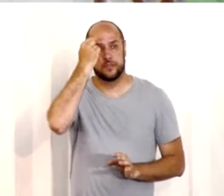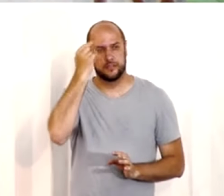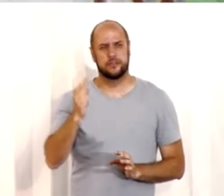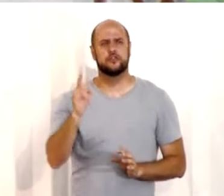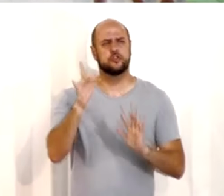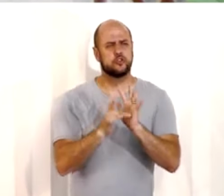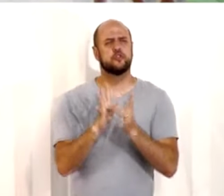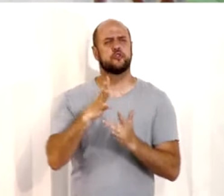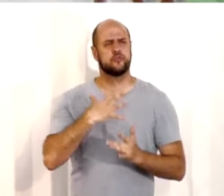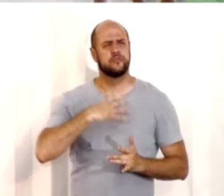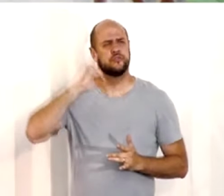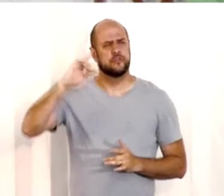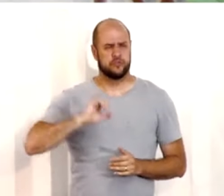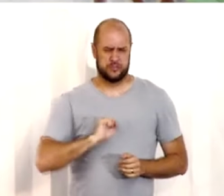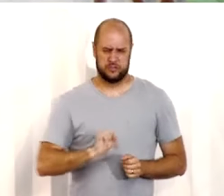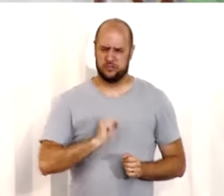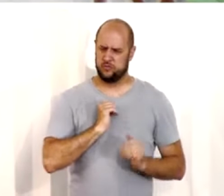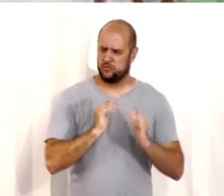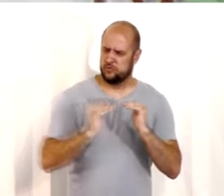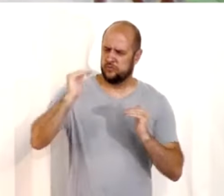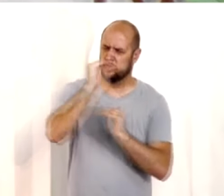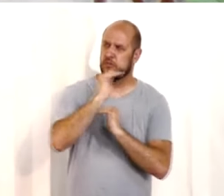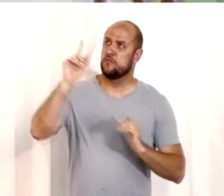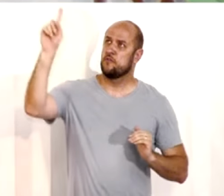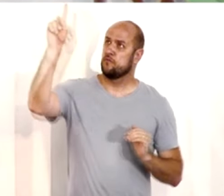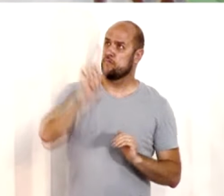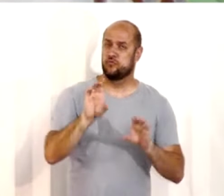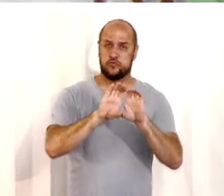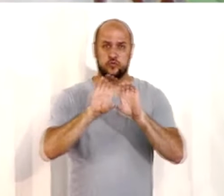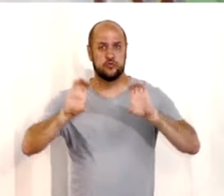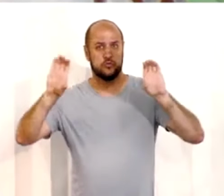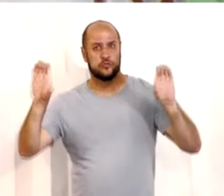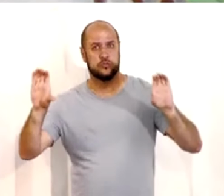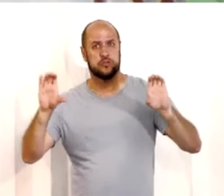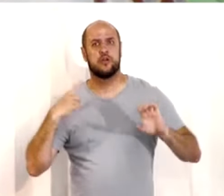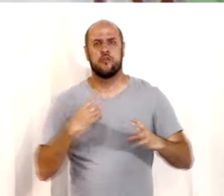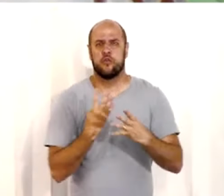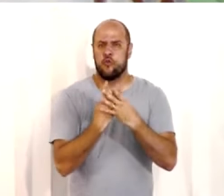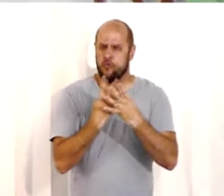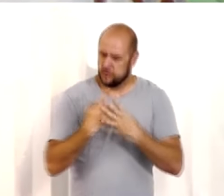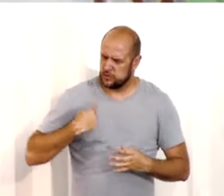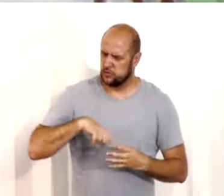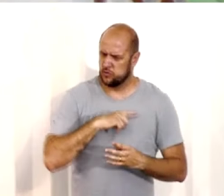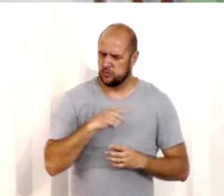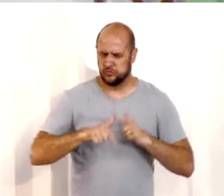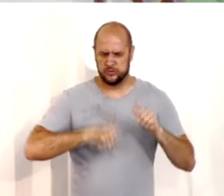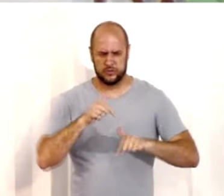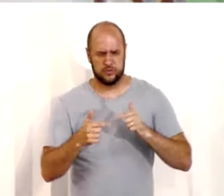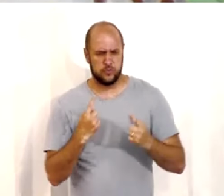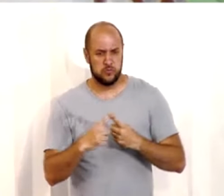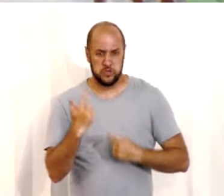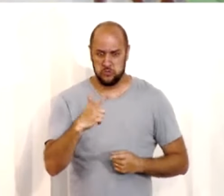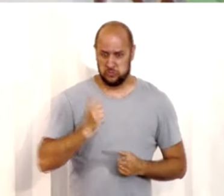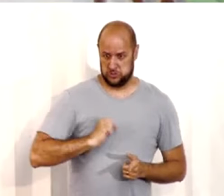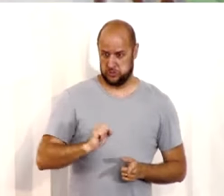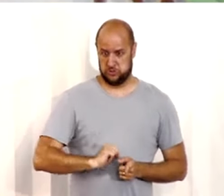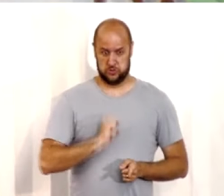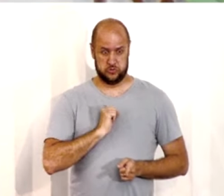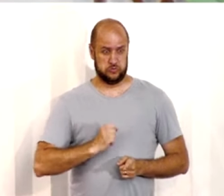grande sumo sacerdote que penetrou os céus, conservemos firmes a nossa confissão, Porque não temos sumo sacerdote que não